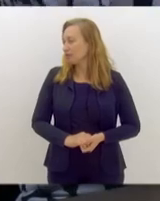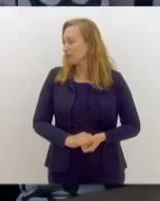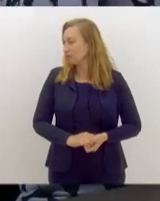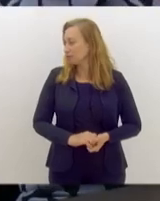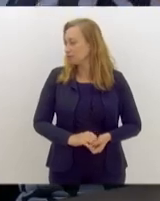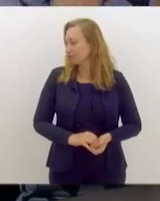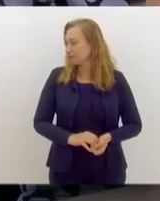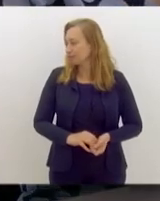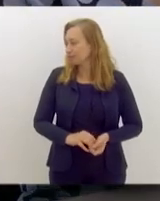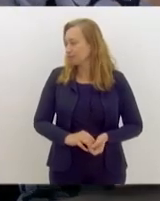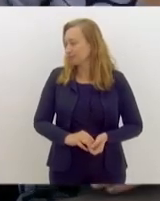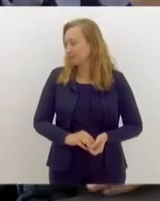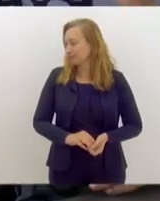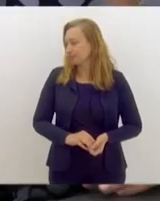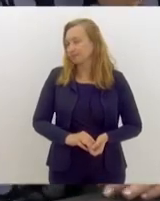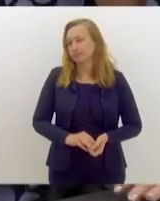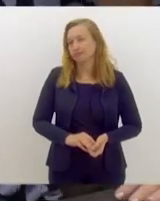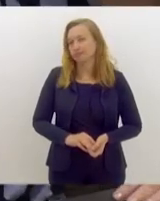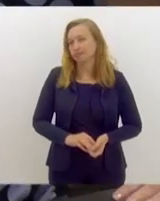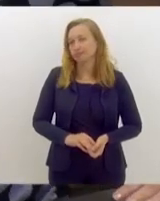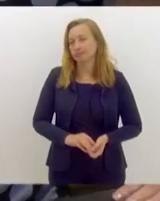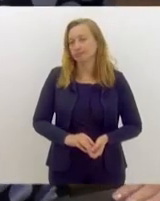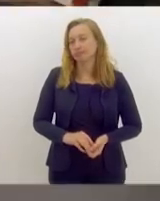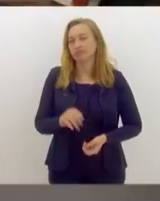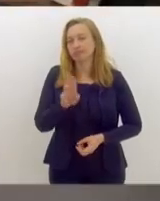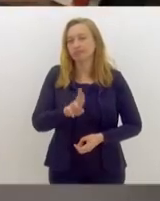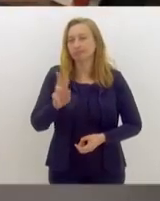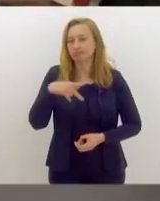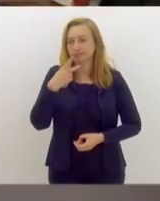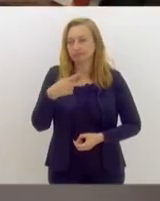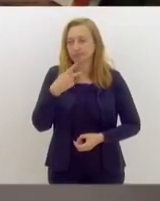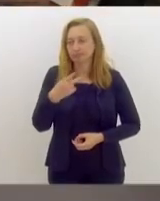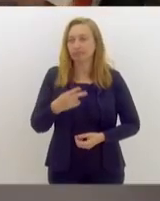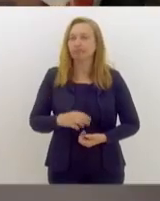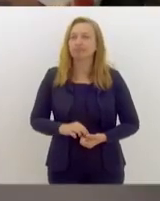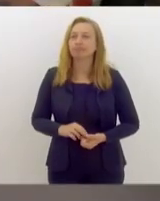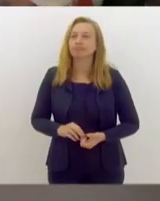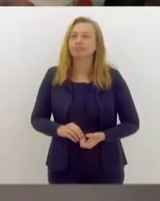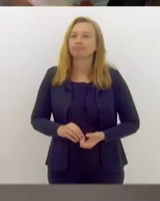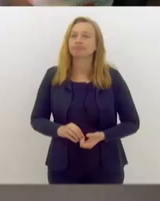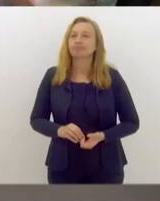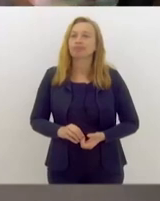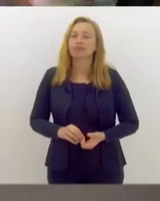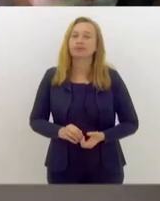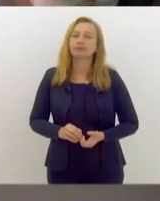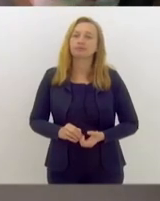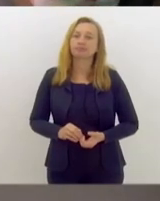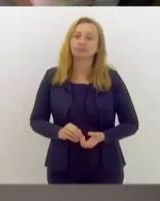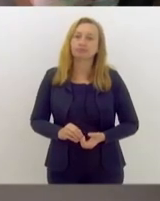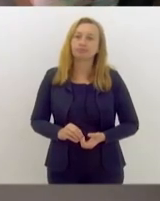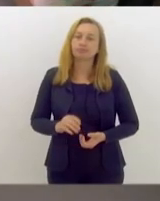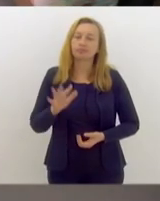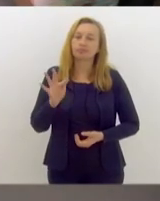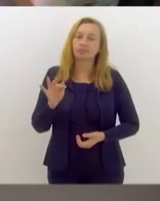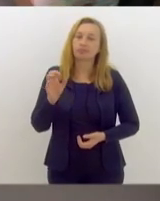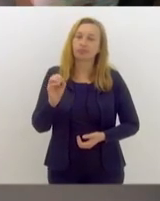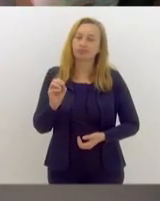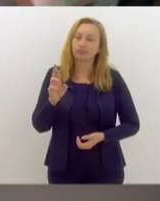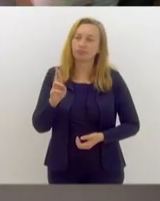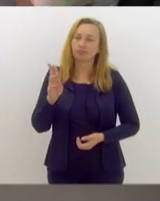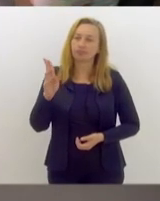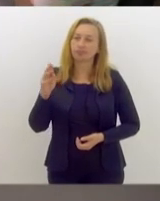Obrigado, professora Malvina. E eu chamo para fazer uso da palavra, complementando a intervenção do Fórum Estadual de Educação,